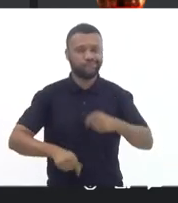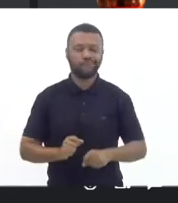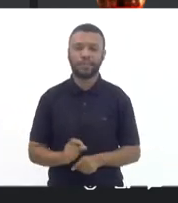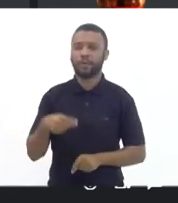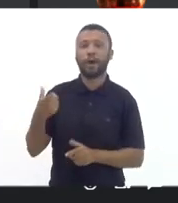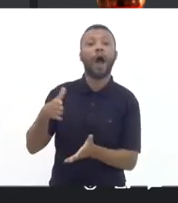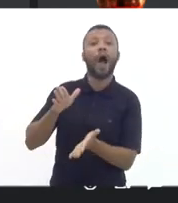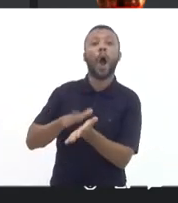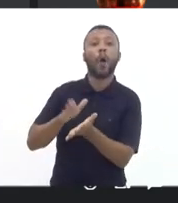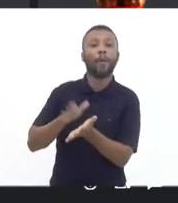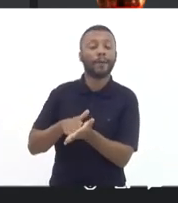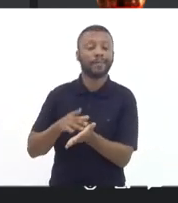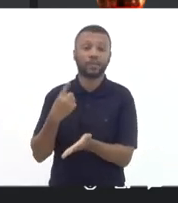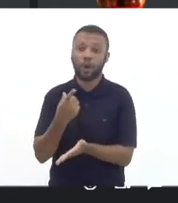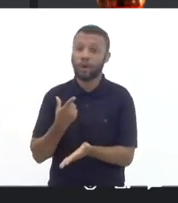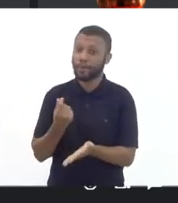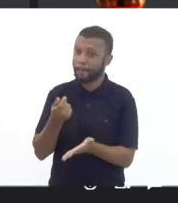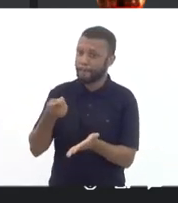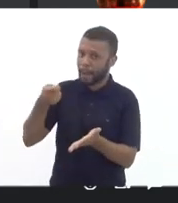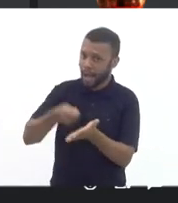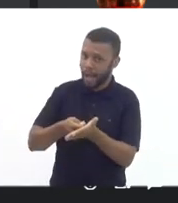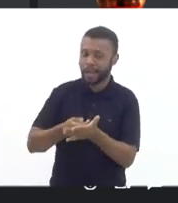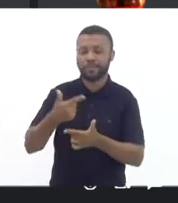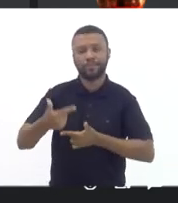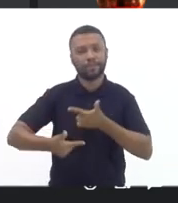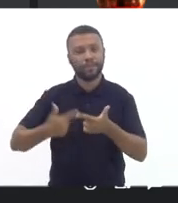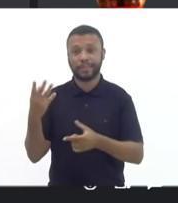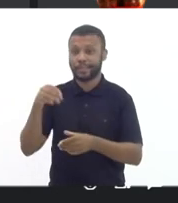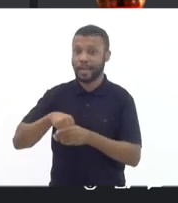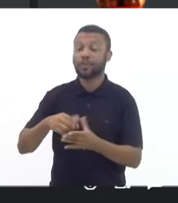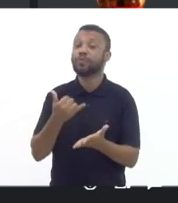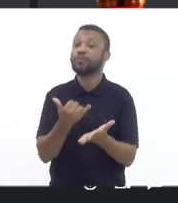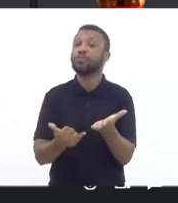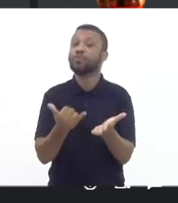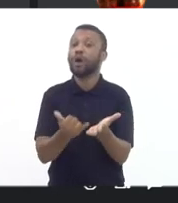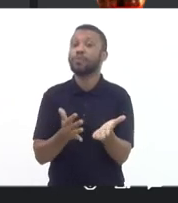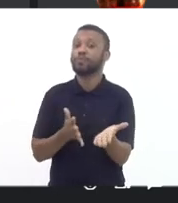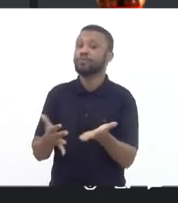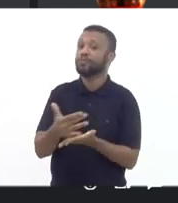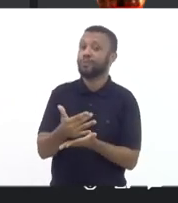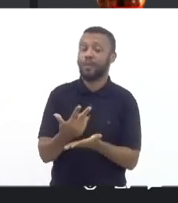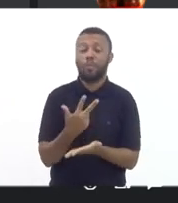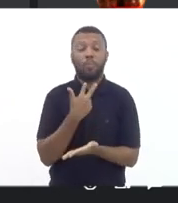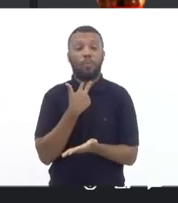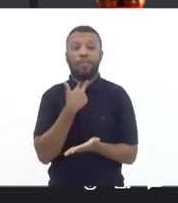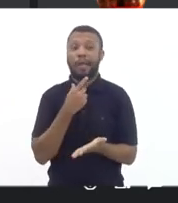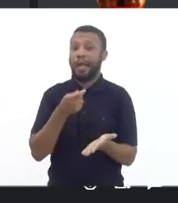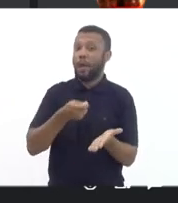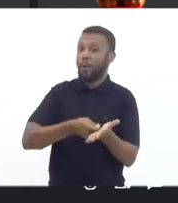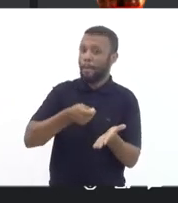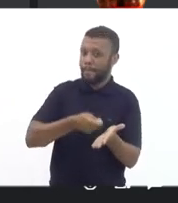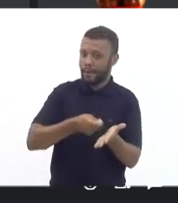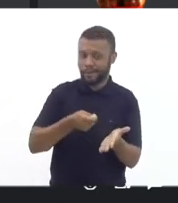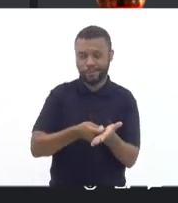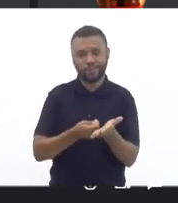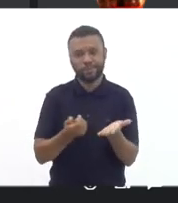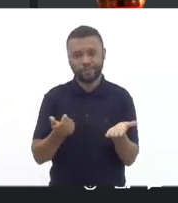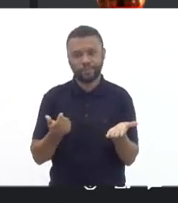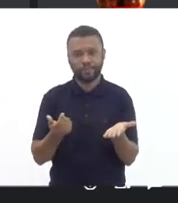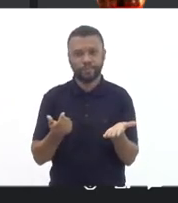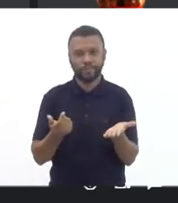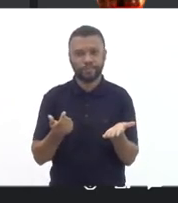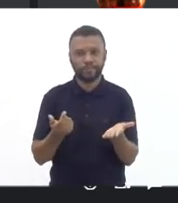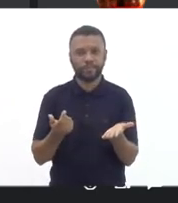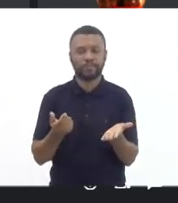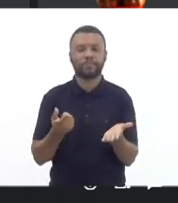paga por esses serviços nos nossos impostos. Eles não deveriam estar sendo cobrados pela Anvisa. Ainda